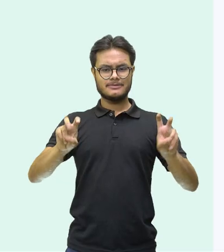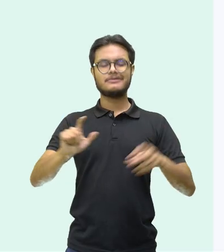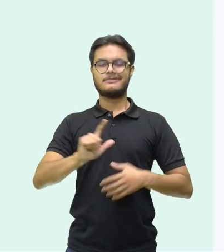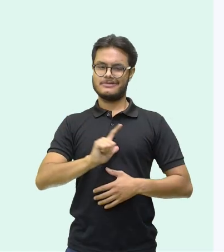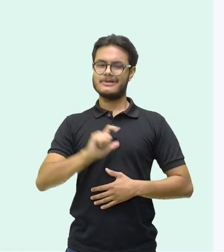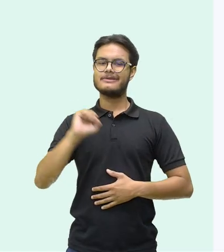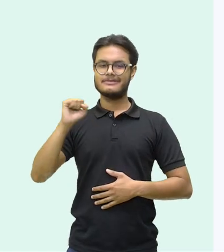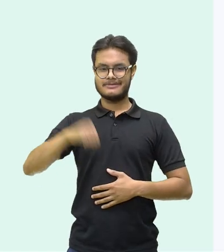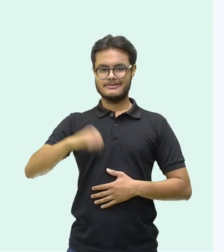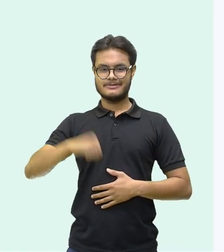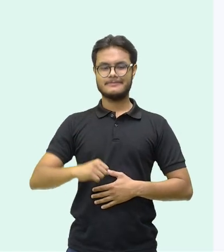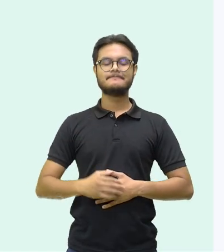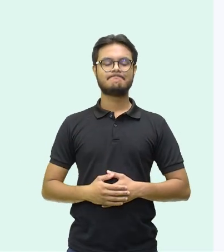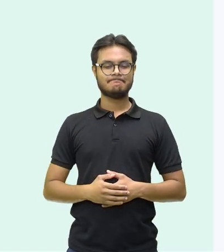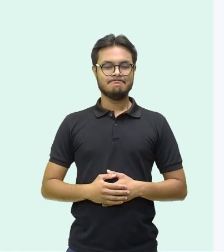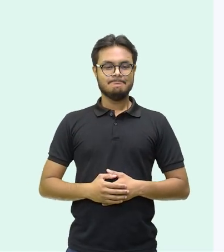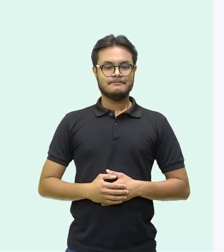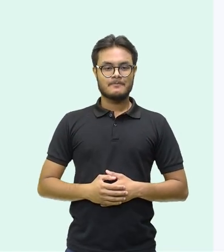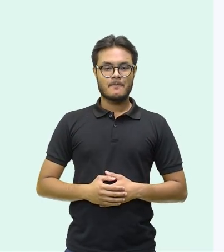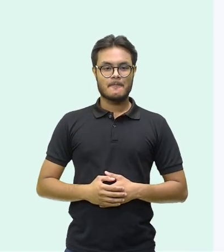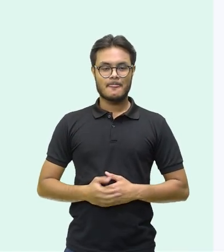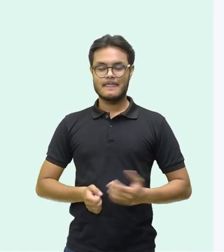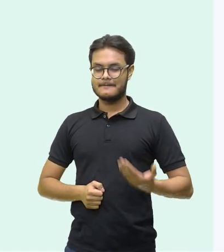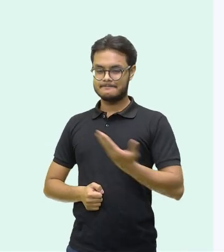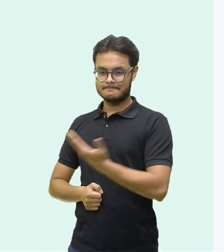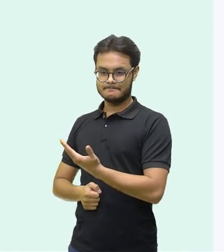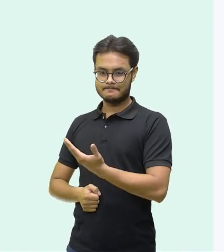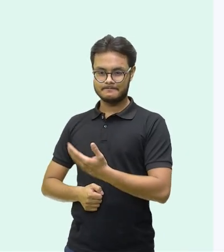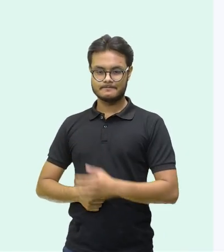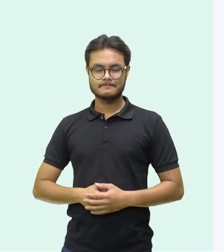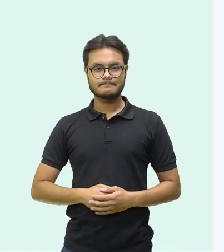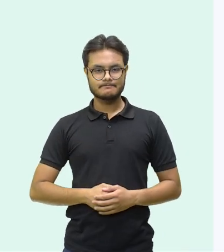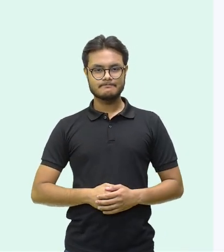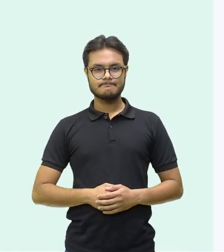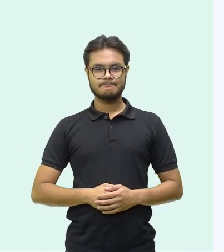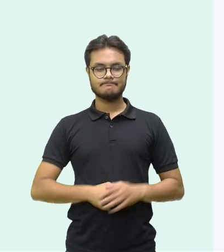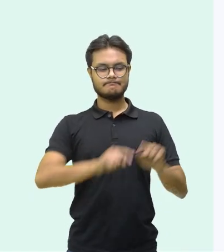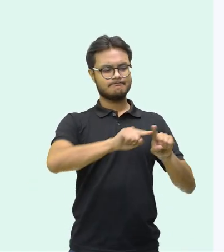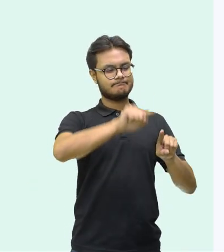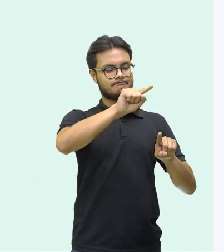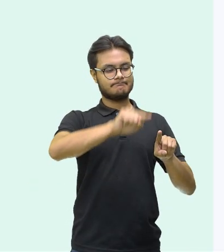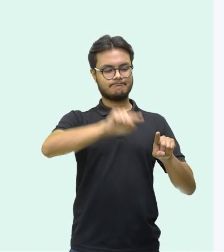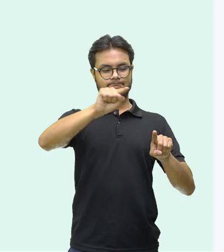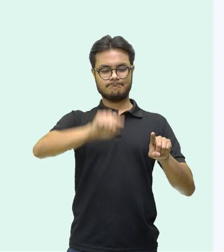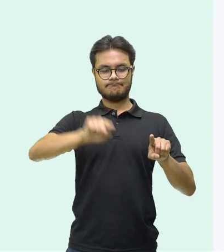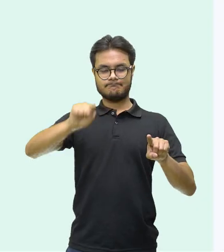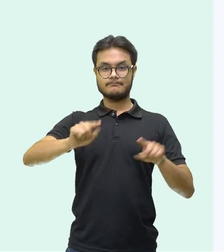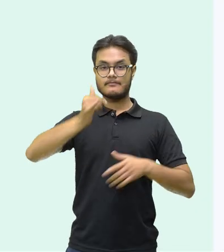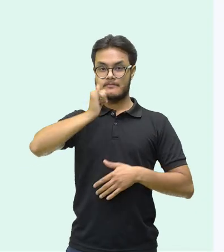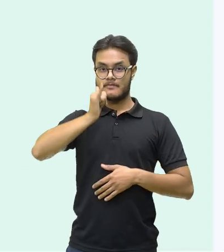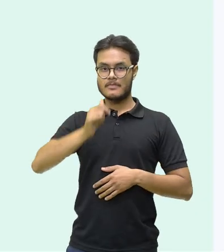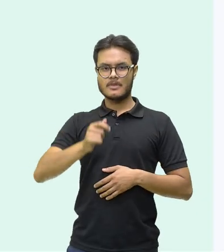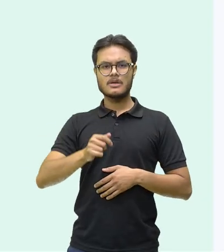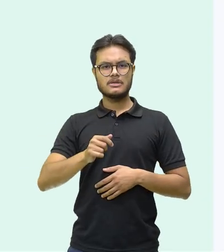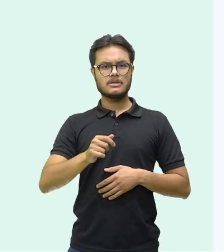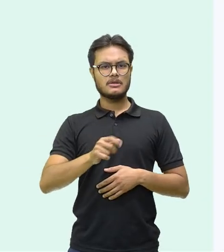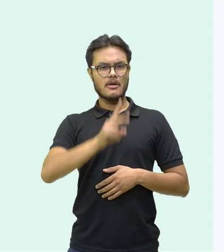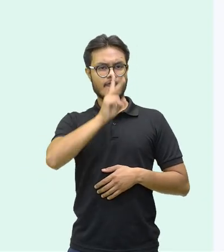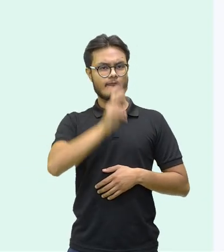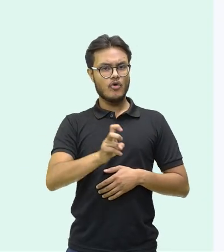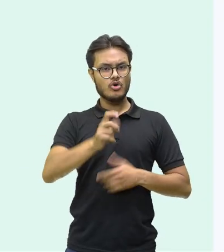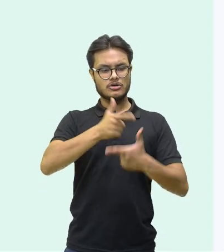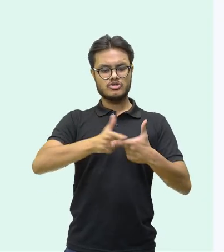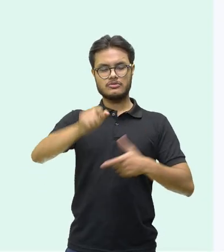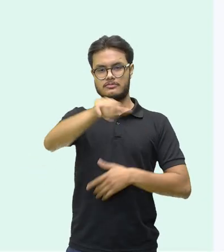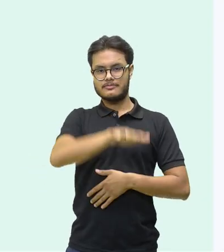a intensidade sonora, que tem a ver com a energia que a onda transporta. Essa intensidade sempre vai ser potência dividido pela área